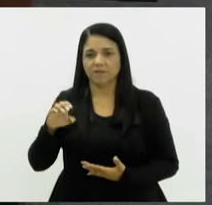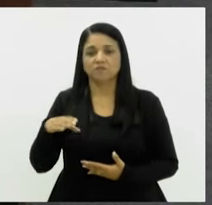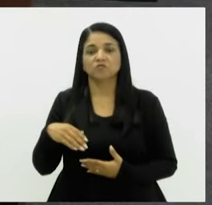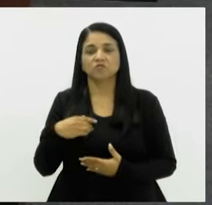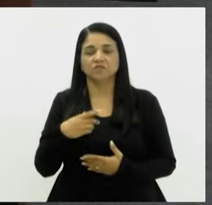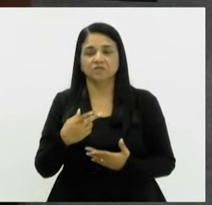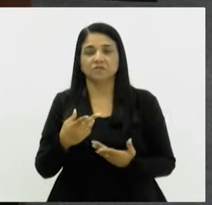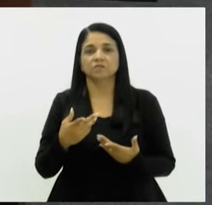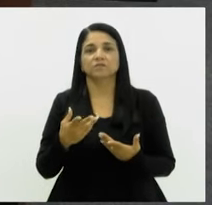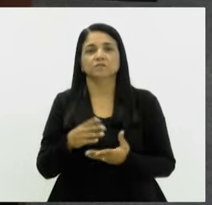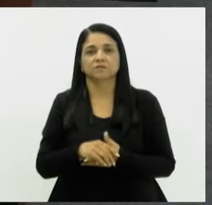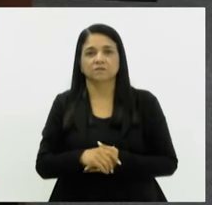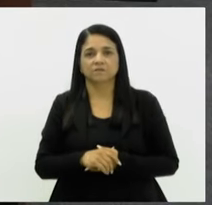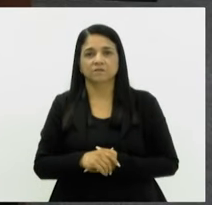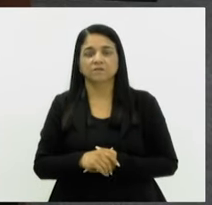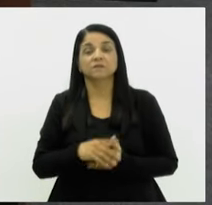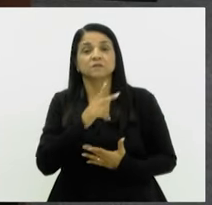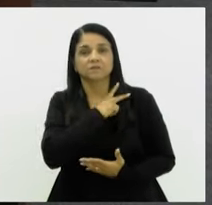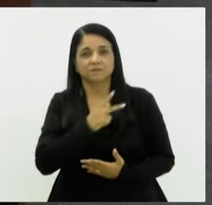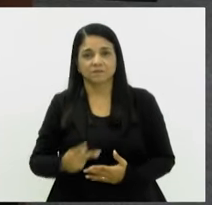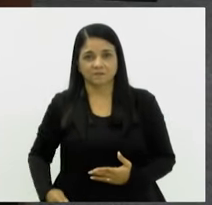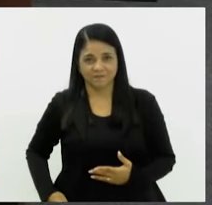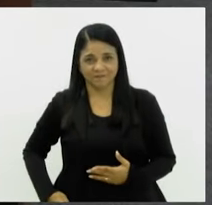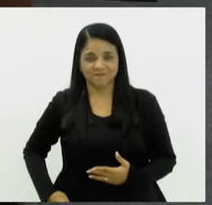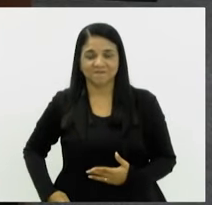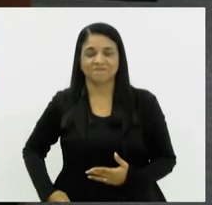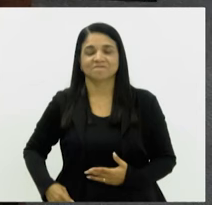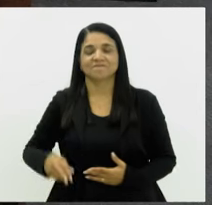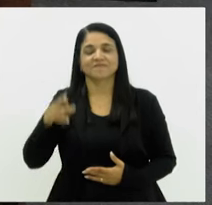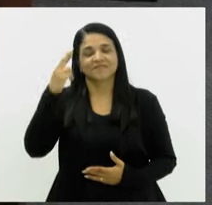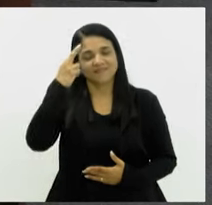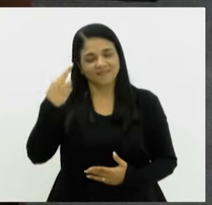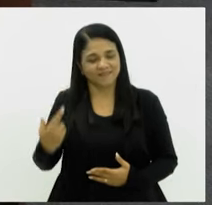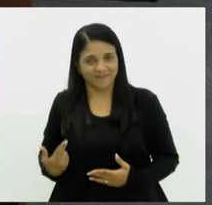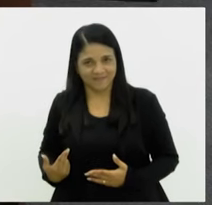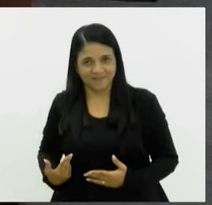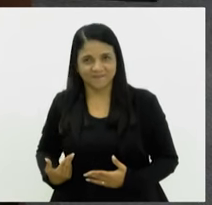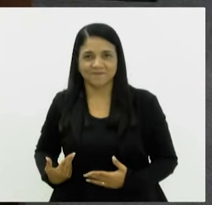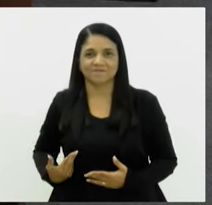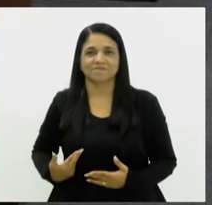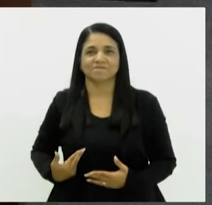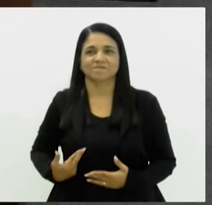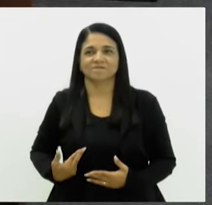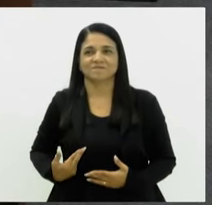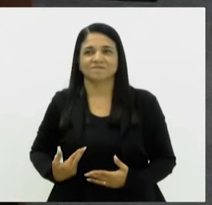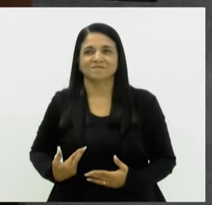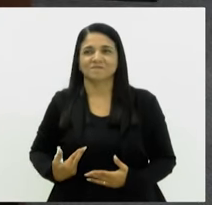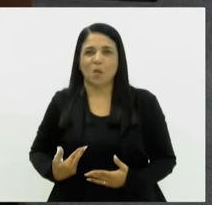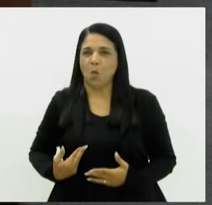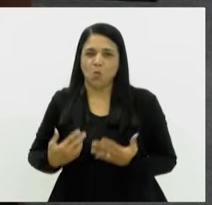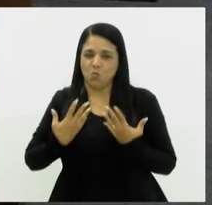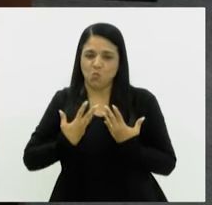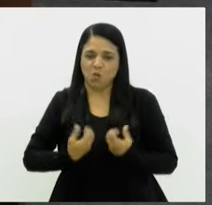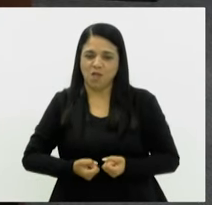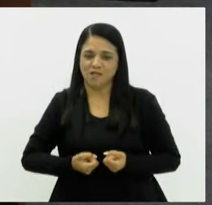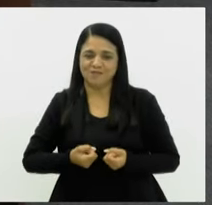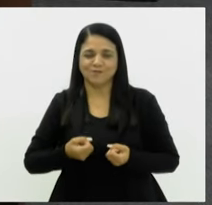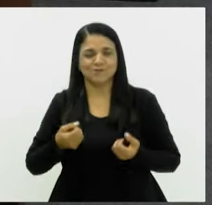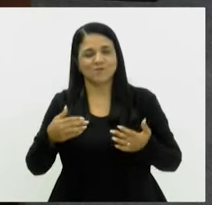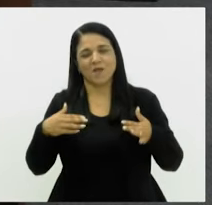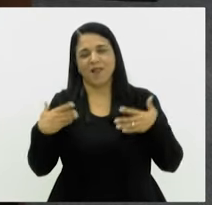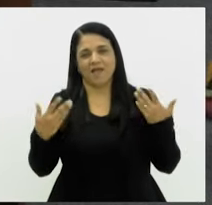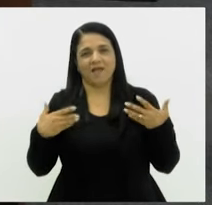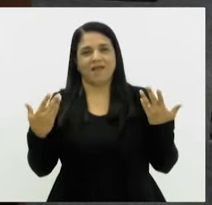Em submissa, presidenta Renata Souza, não canso de me alegrar vendo a